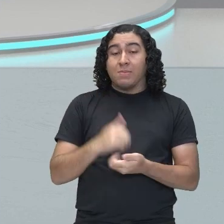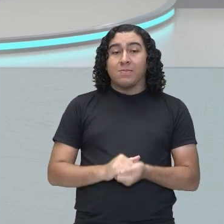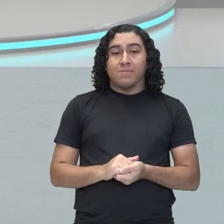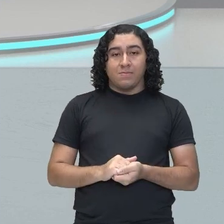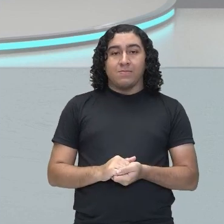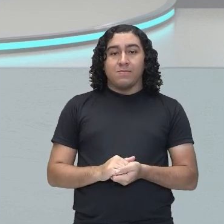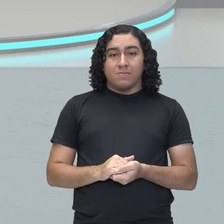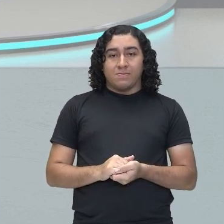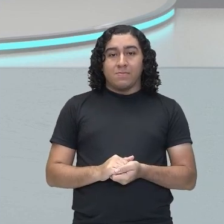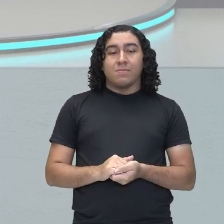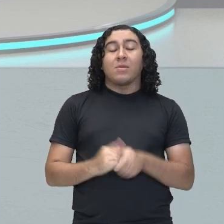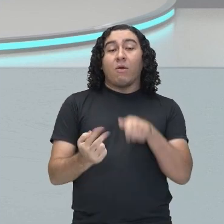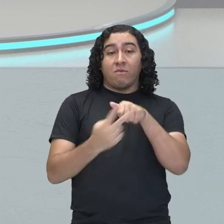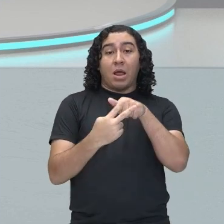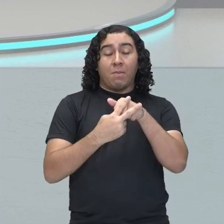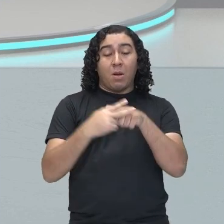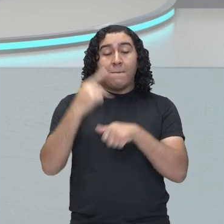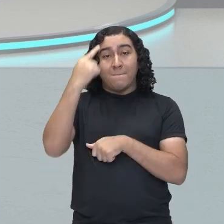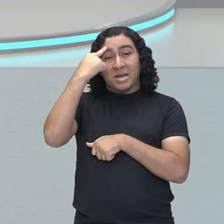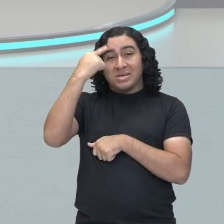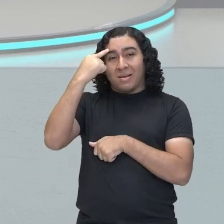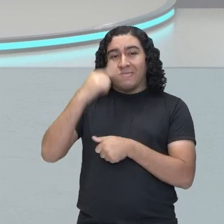important é o verbo